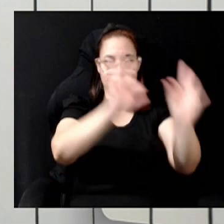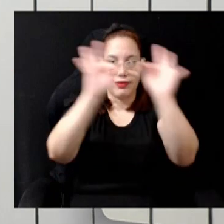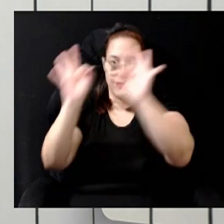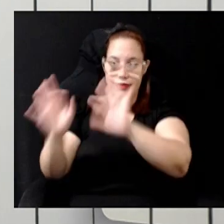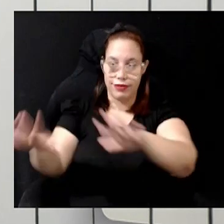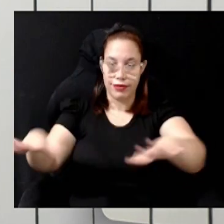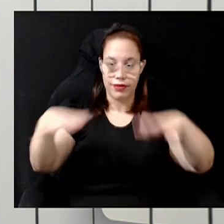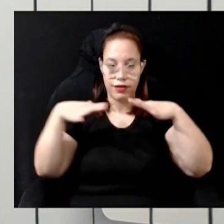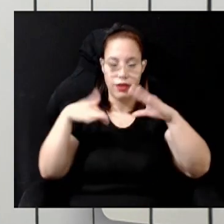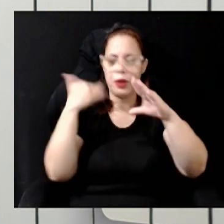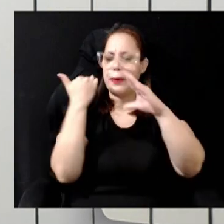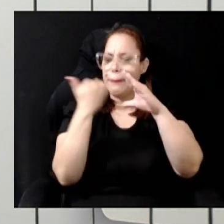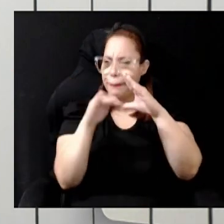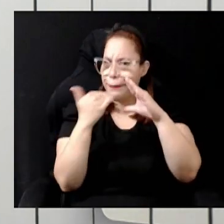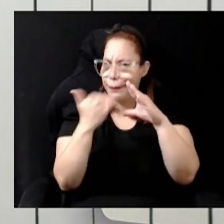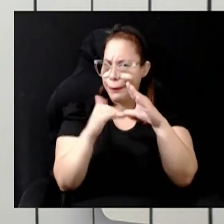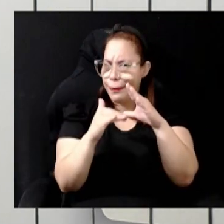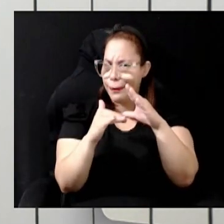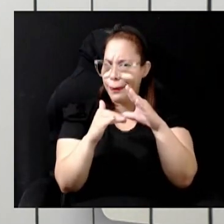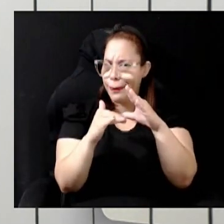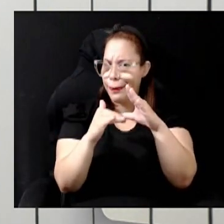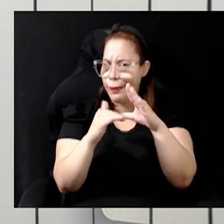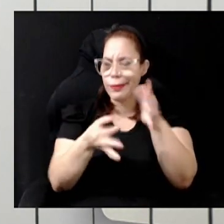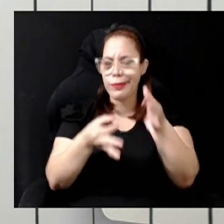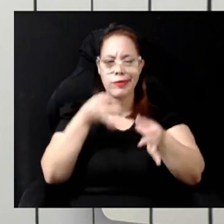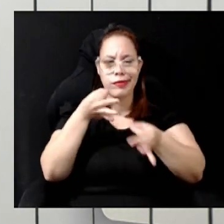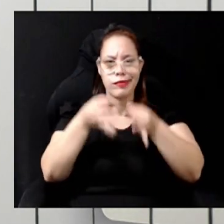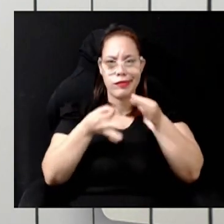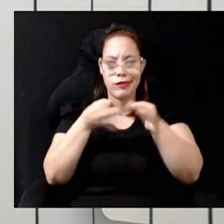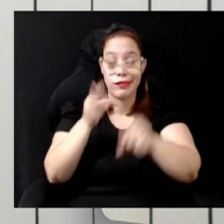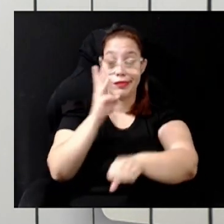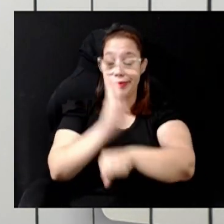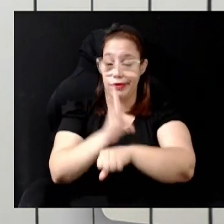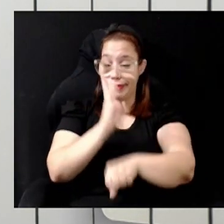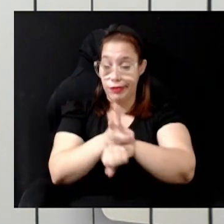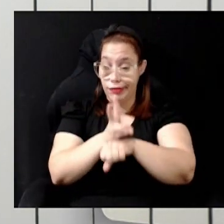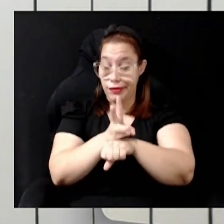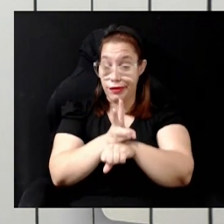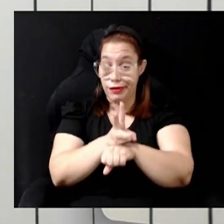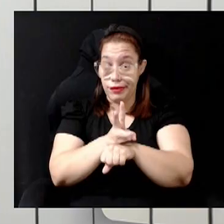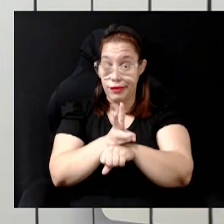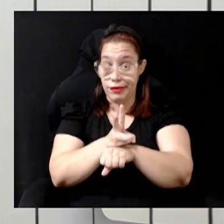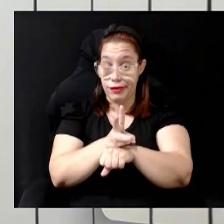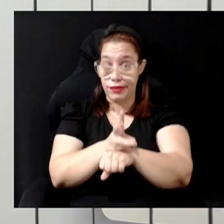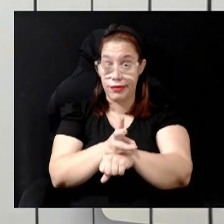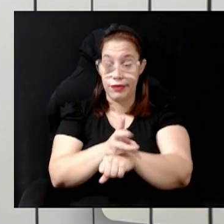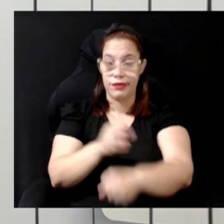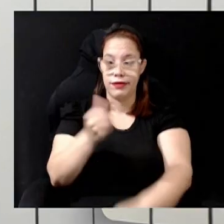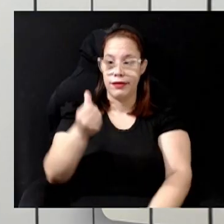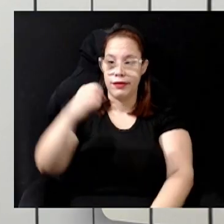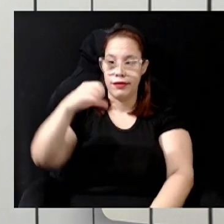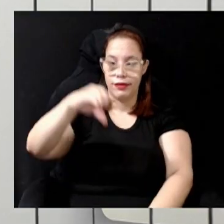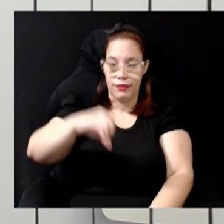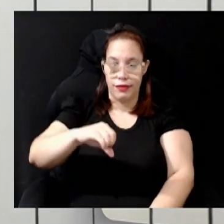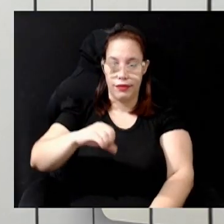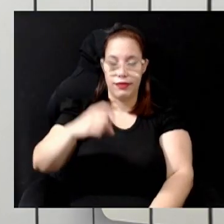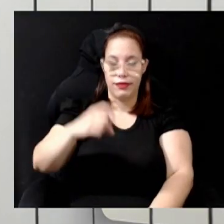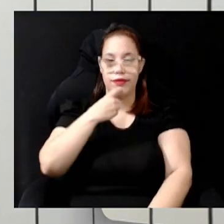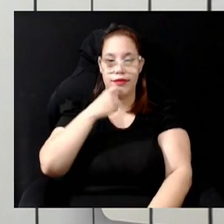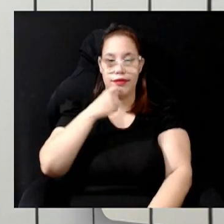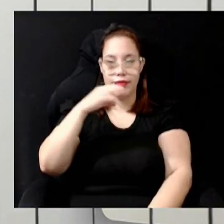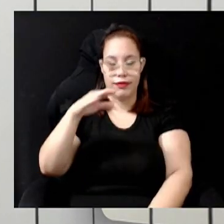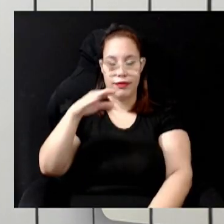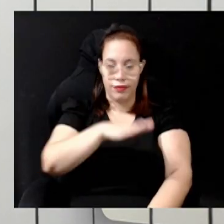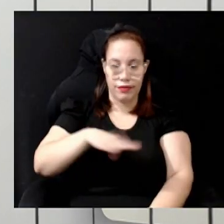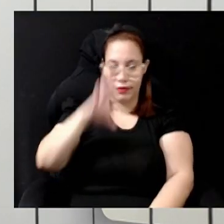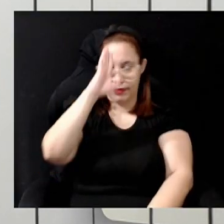participe. Mande a sua mensagem para o número do nosso WhatsApp. 19 é o nosso DDD, para você que é de Campinas e região,